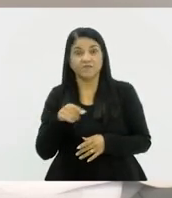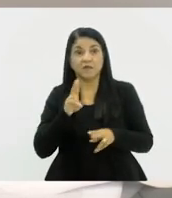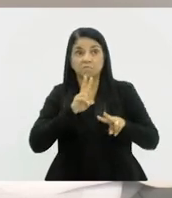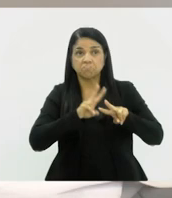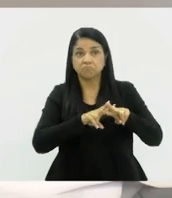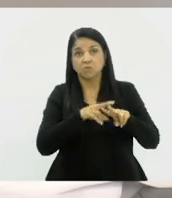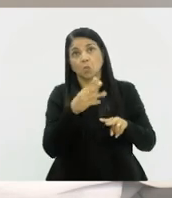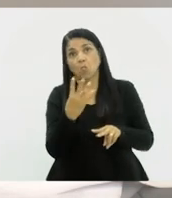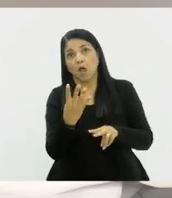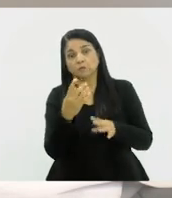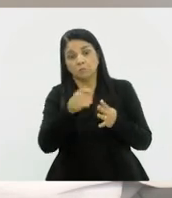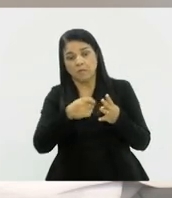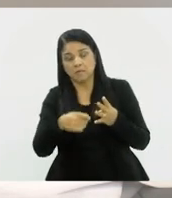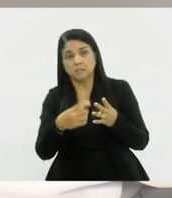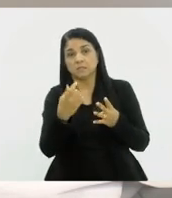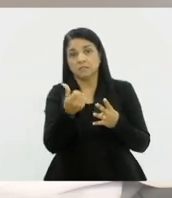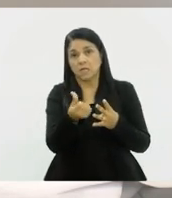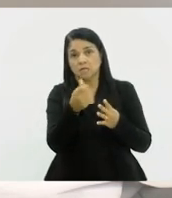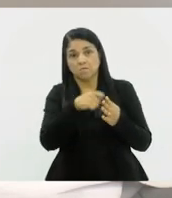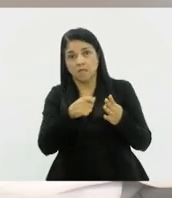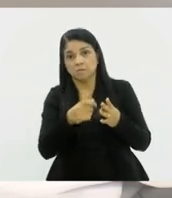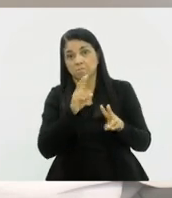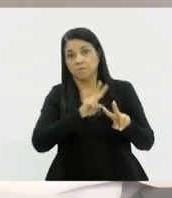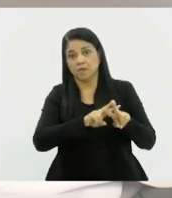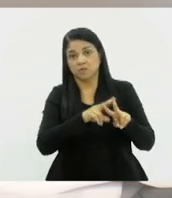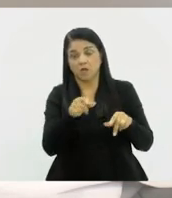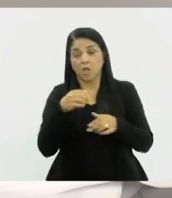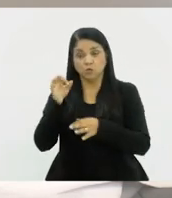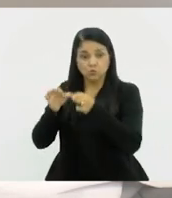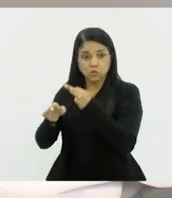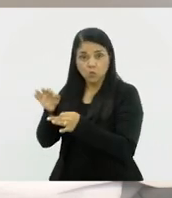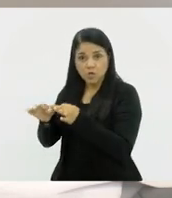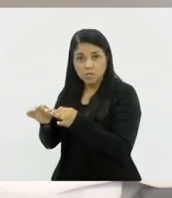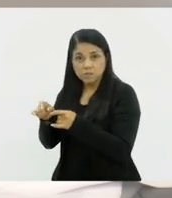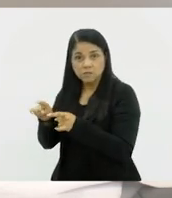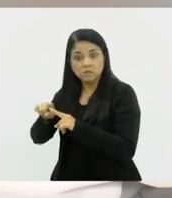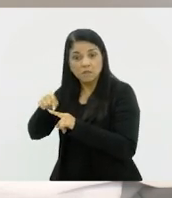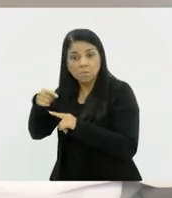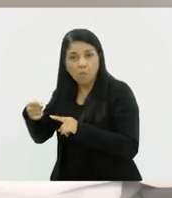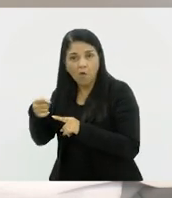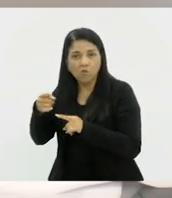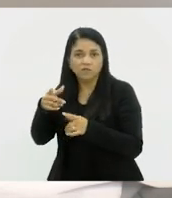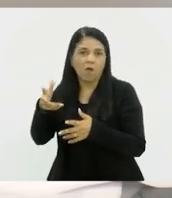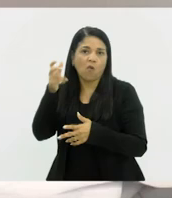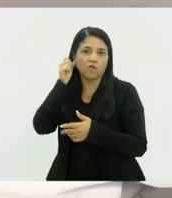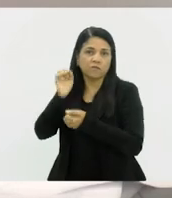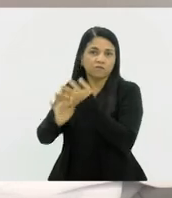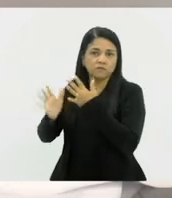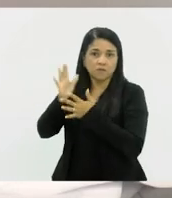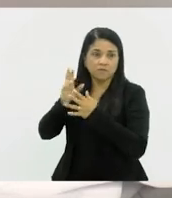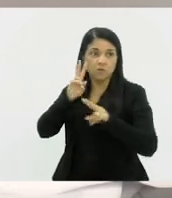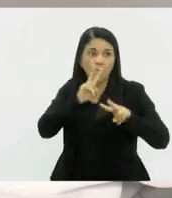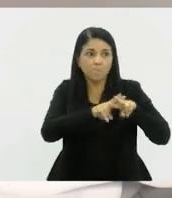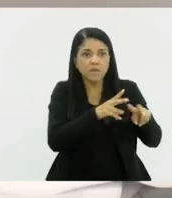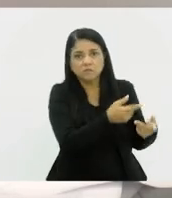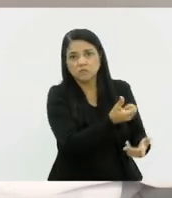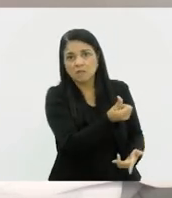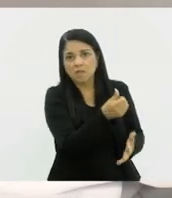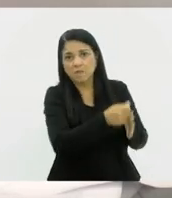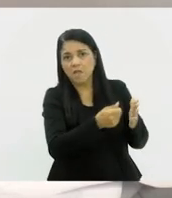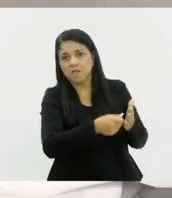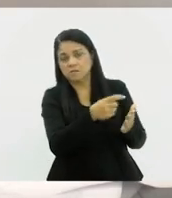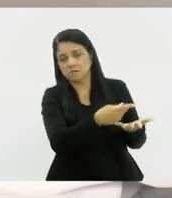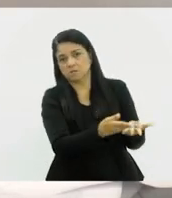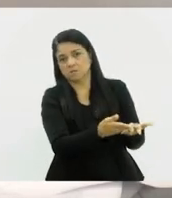ouça e depois o juiz chega à conclusão que você não era criminoso não podia nem estar preso mas aí você ficou se meses preso então a